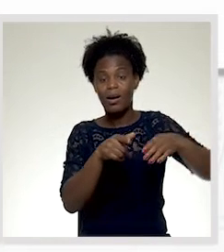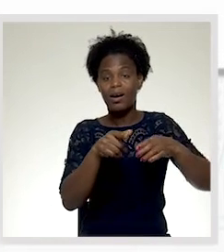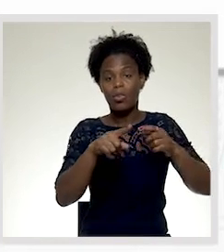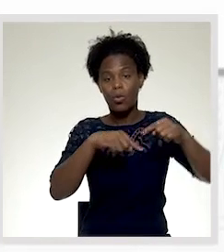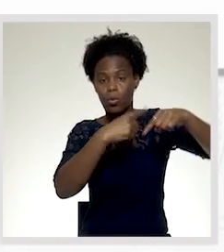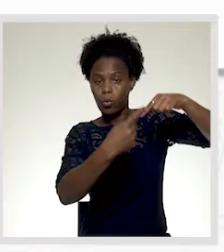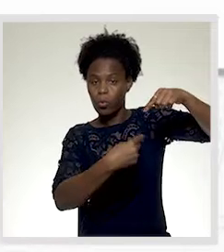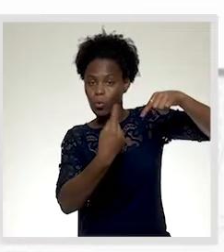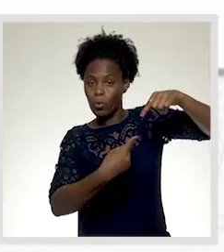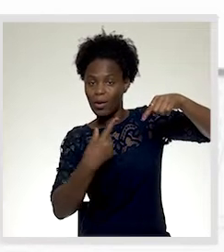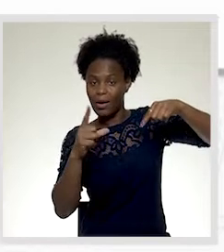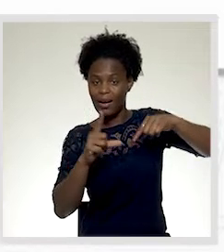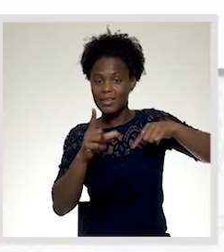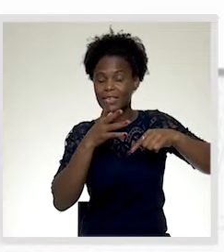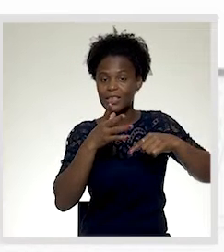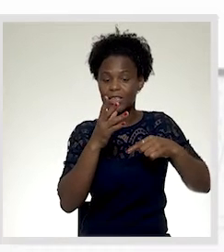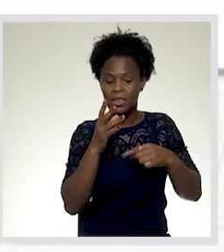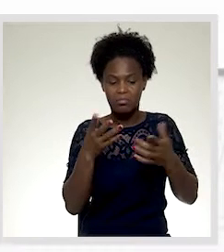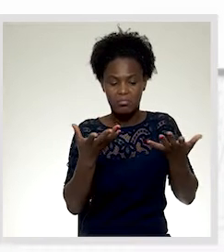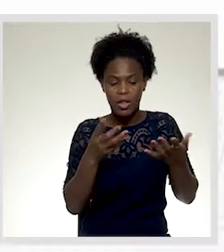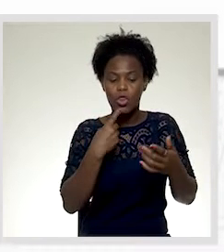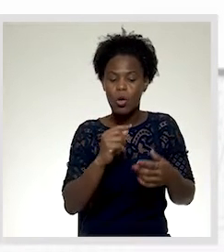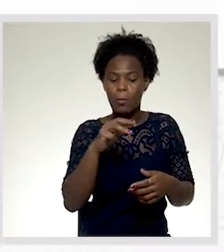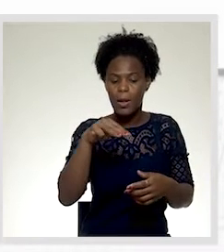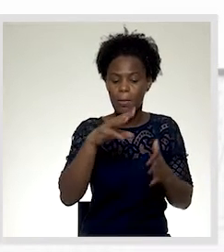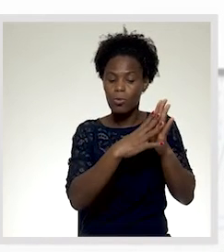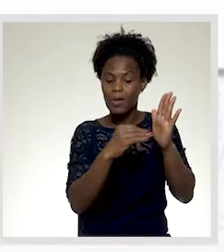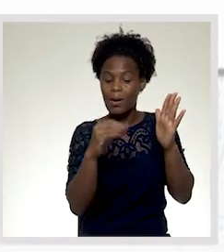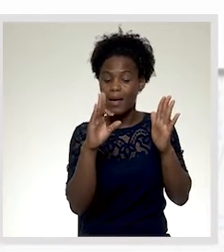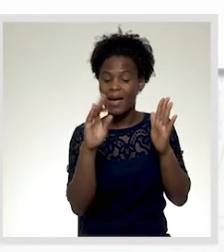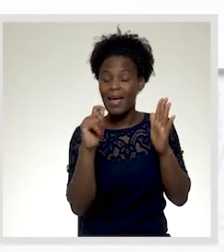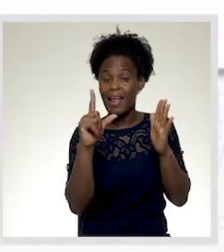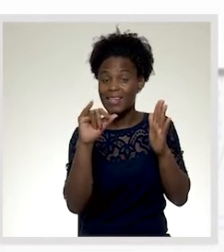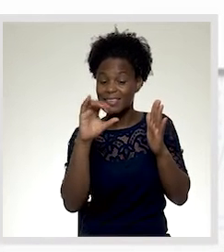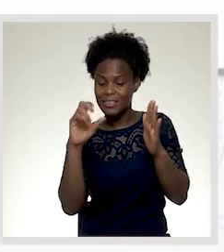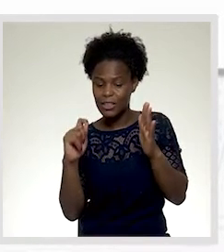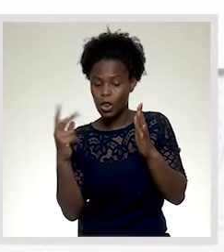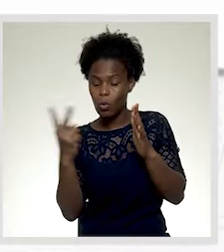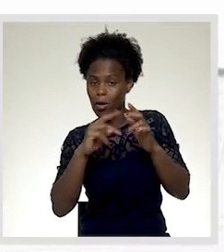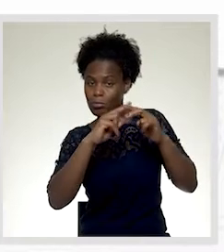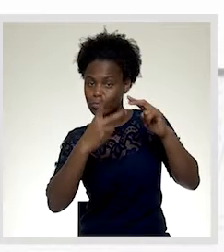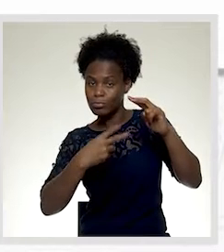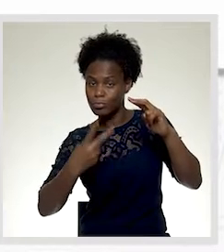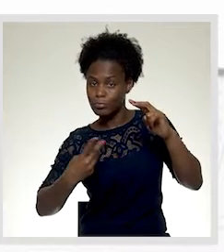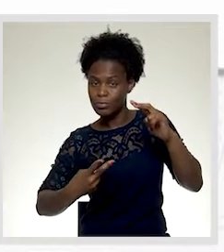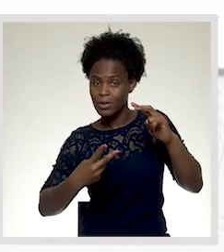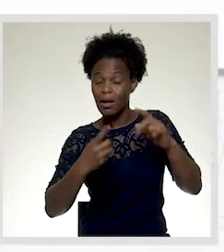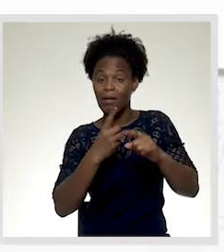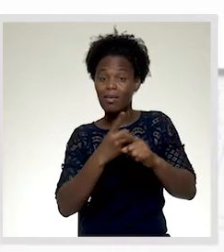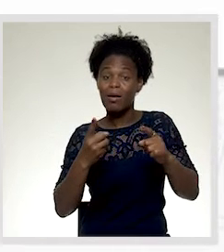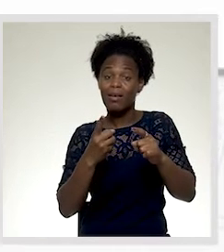de nucleótidos, enrolados em hélices, que eles chamaram de modelo de hélice dupla. E ela é antiparalela porque